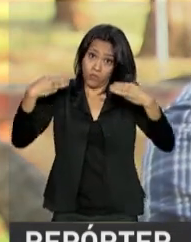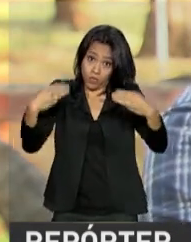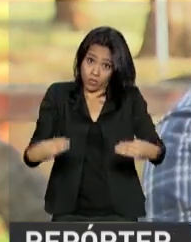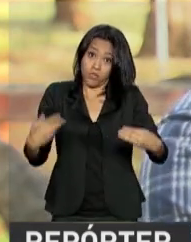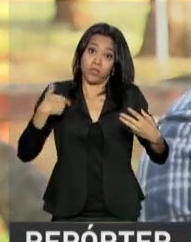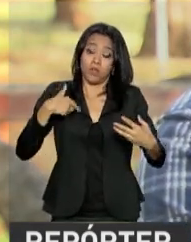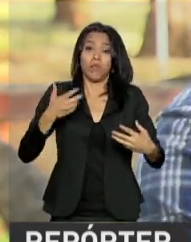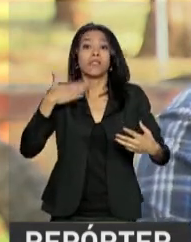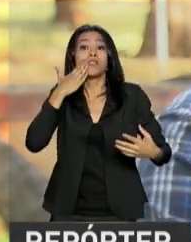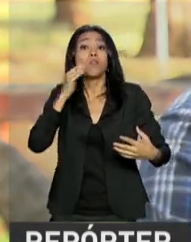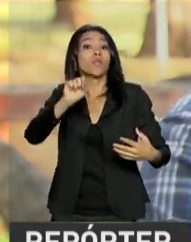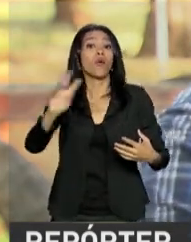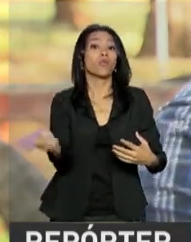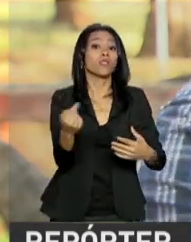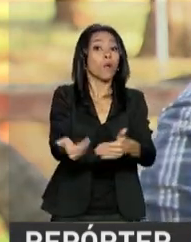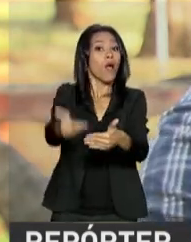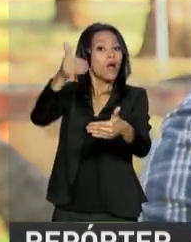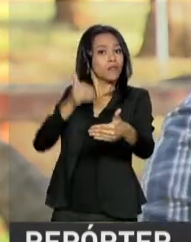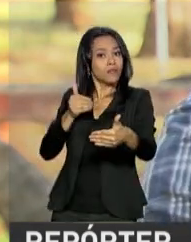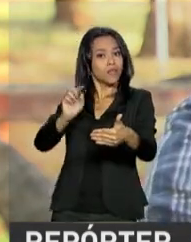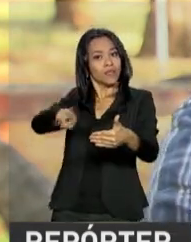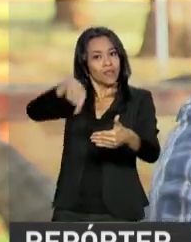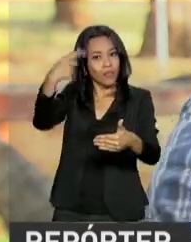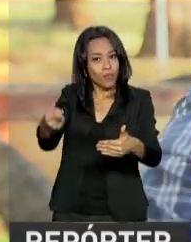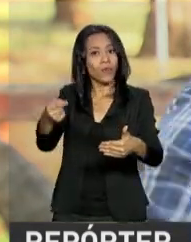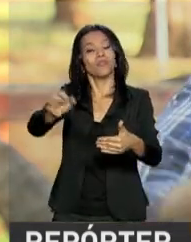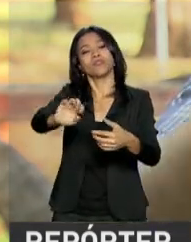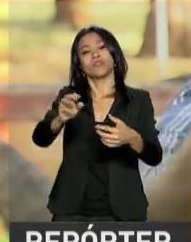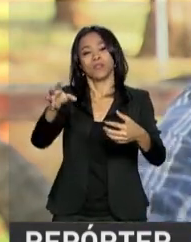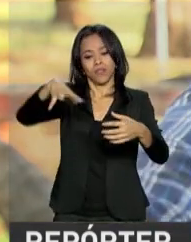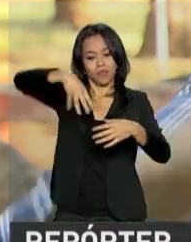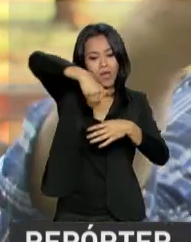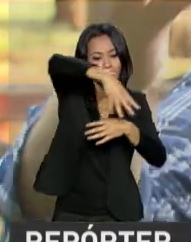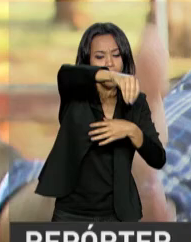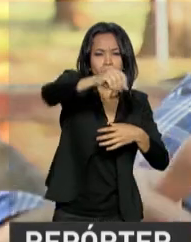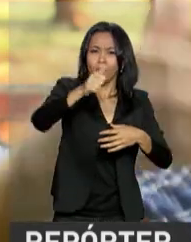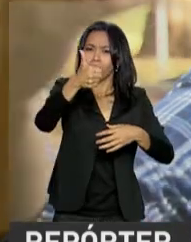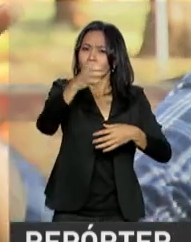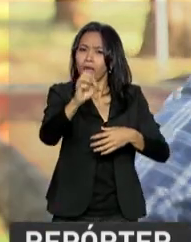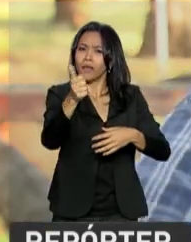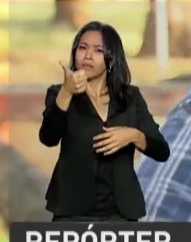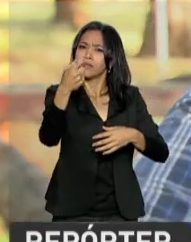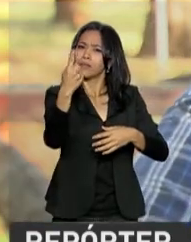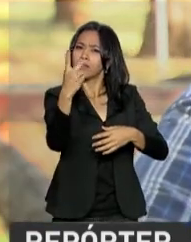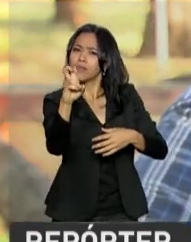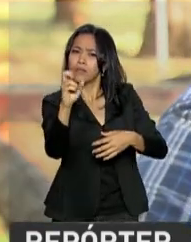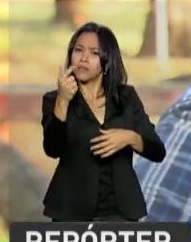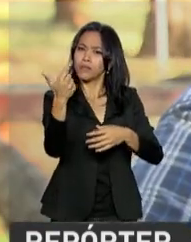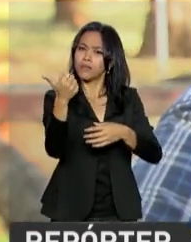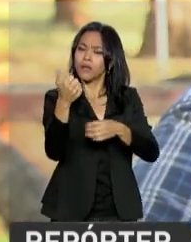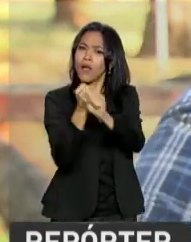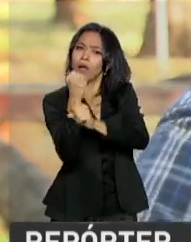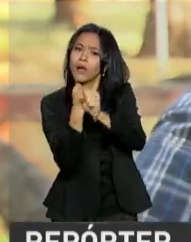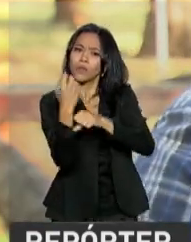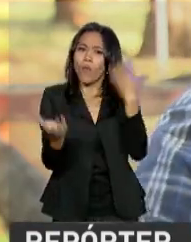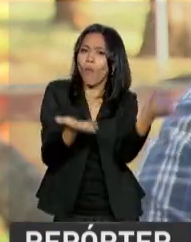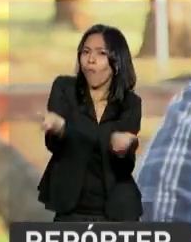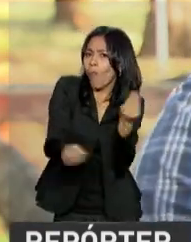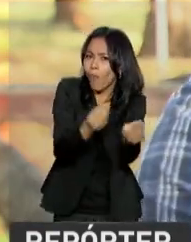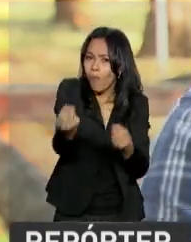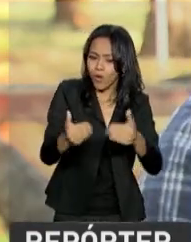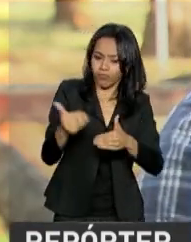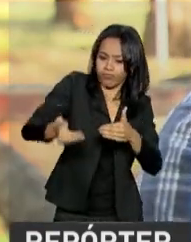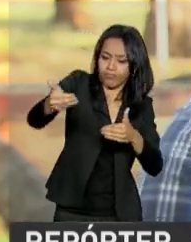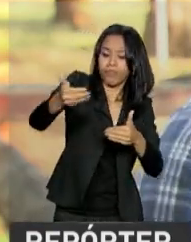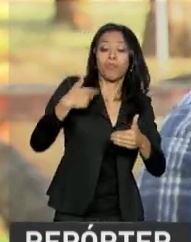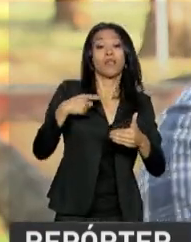floresta estava antes da exploração após a exploração 5 10 15 anos de recuperação após para ter